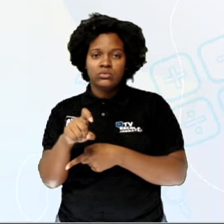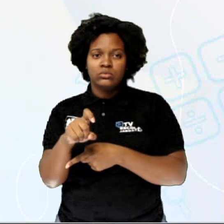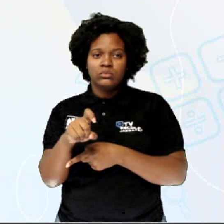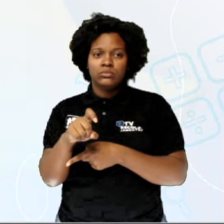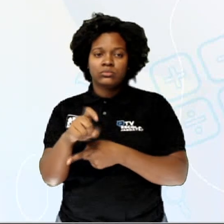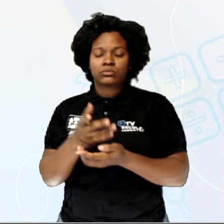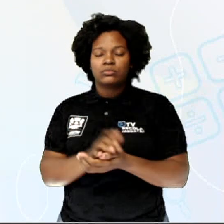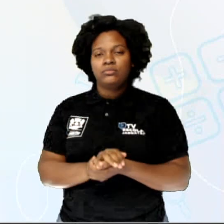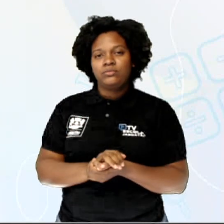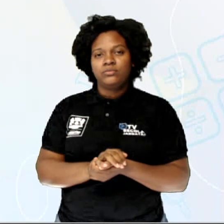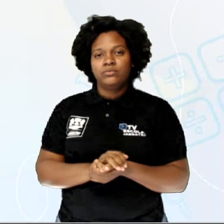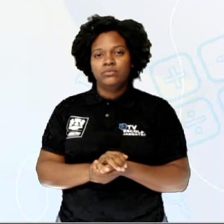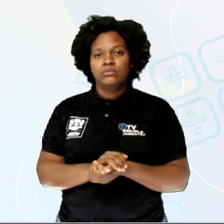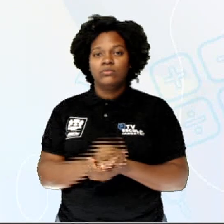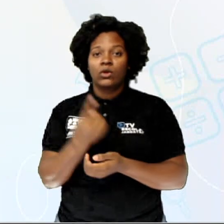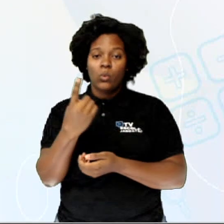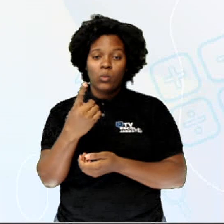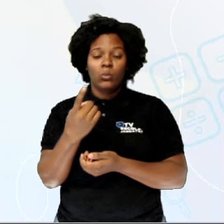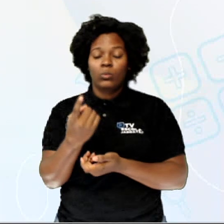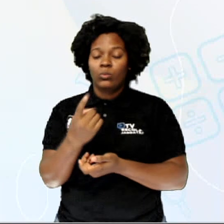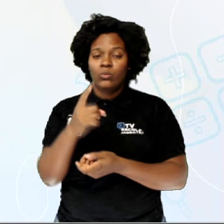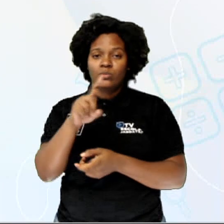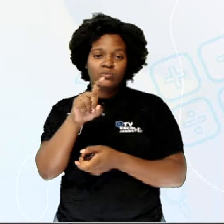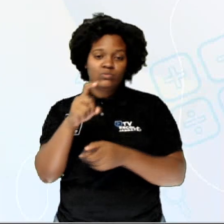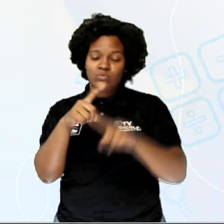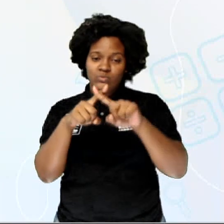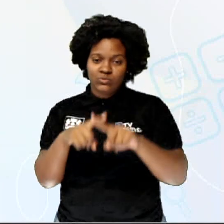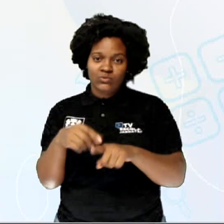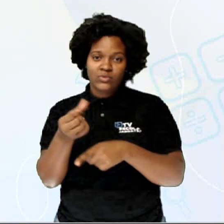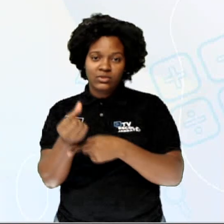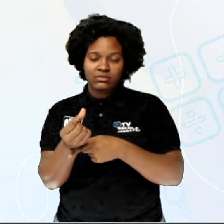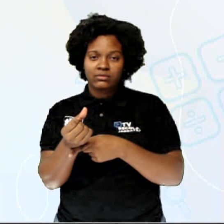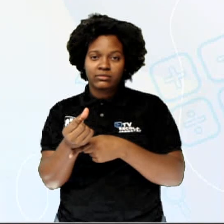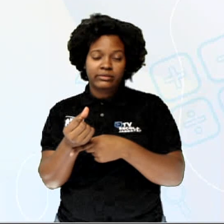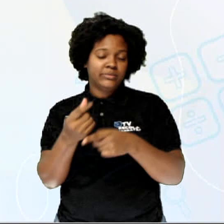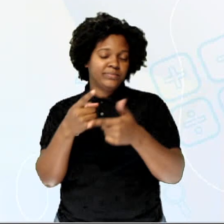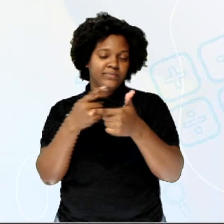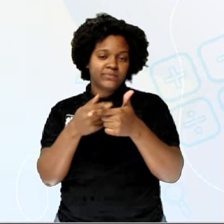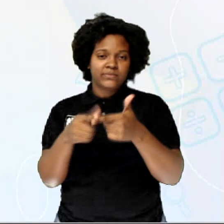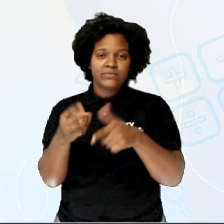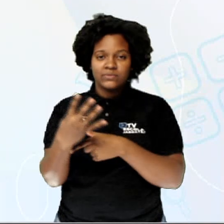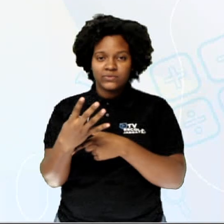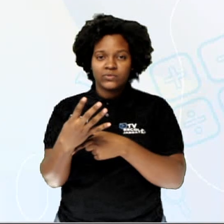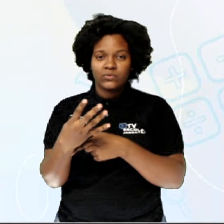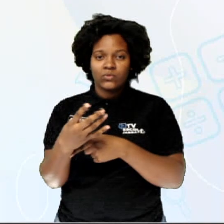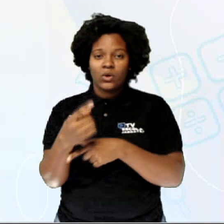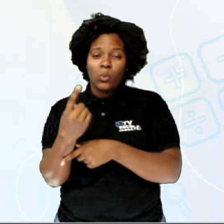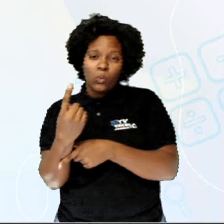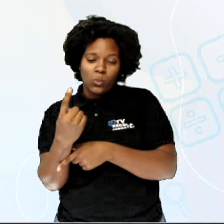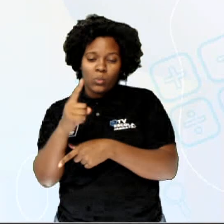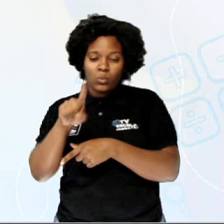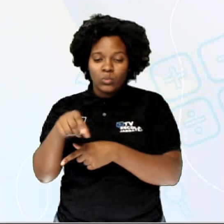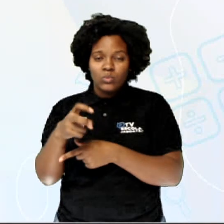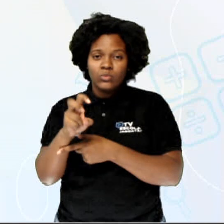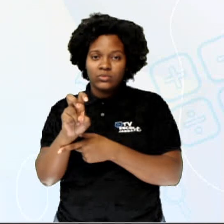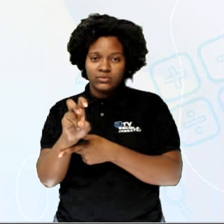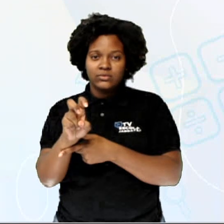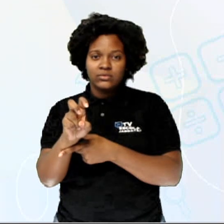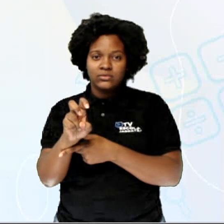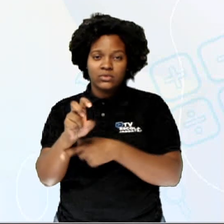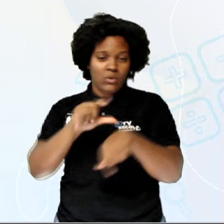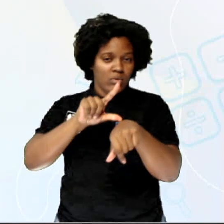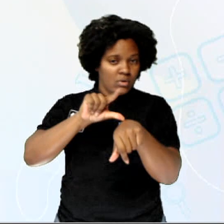de 3, onde as grandezas são torneira e horas. Uma torneira enche o tanque em 6 horas. 4 torneiras vão